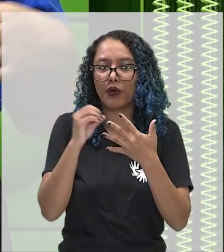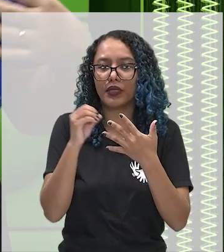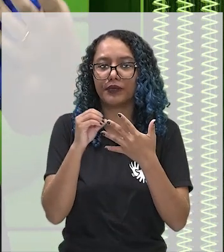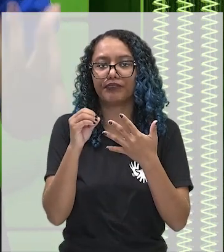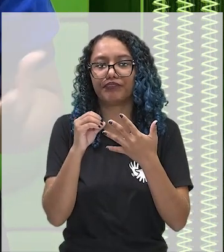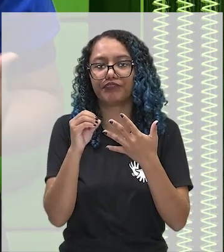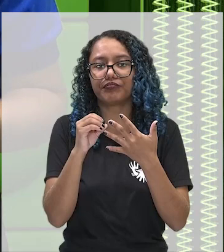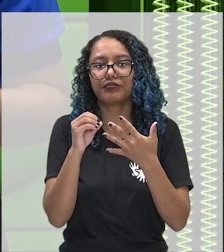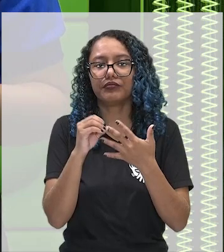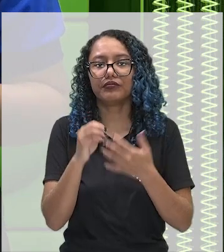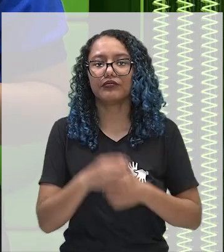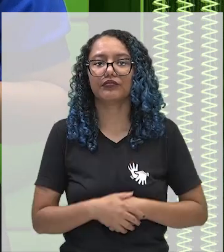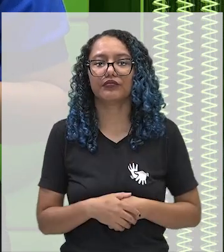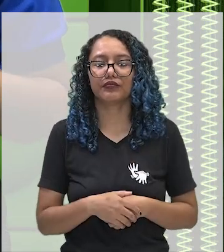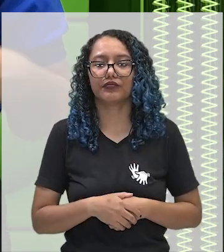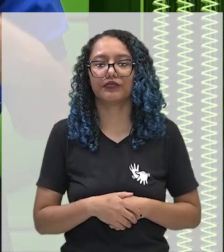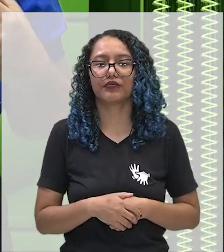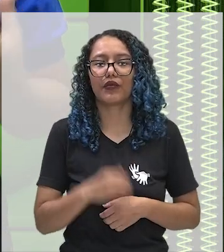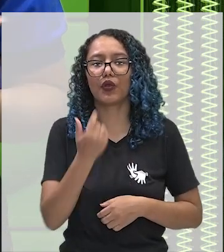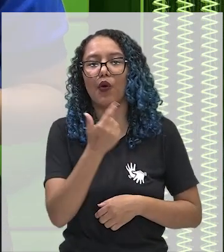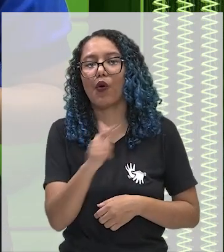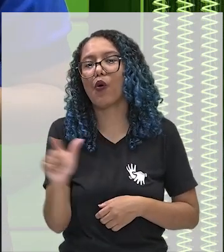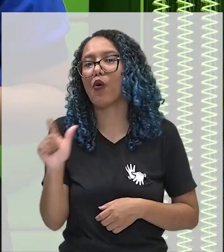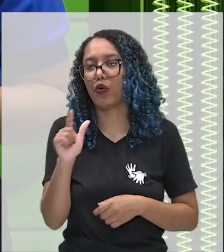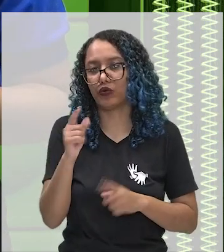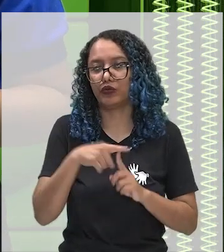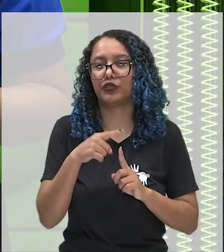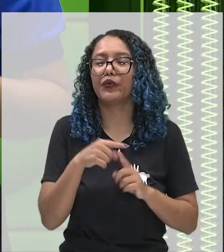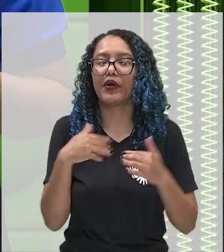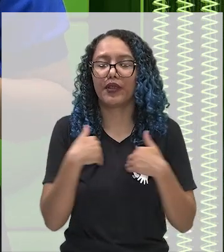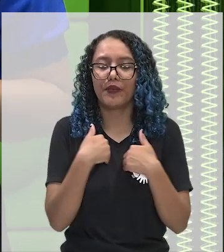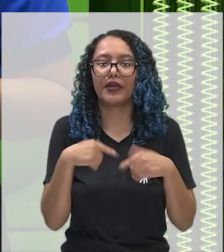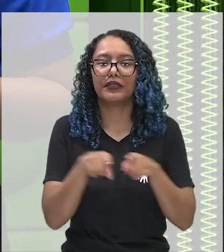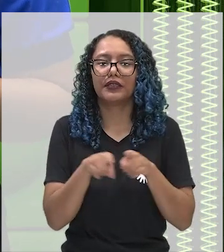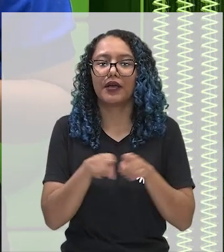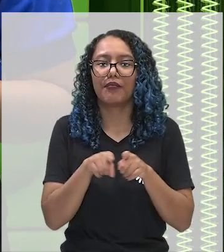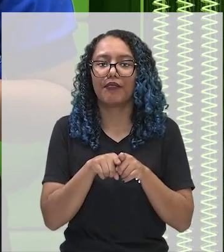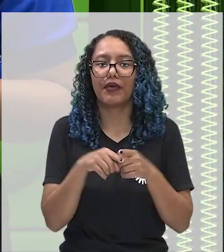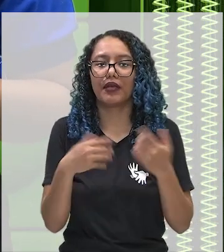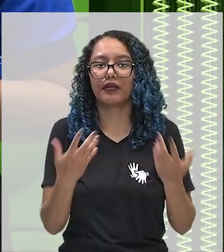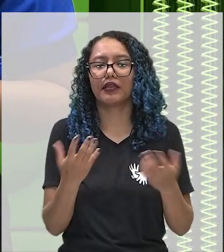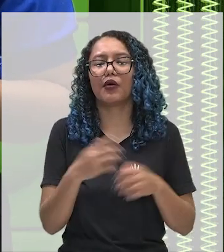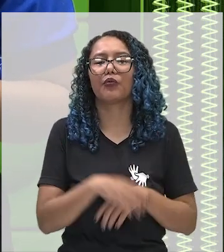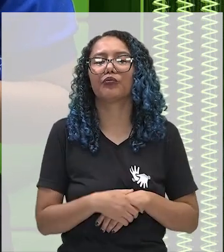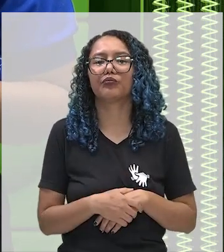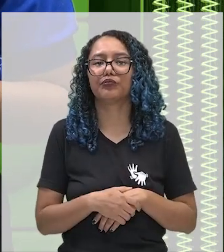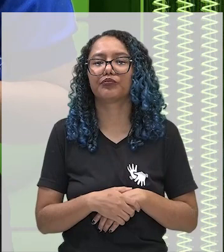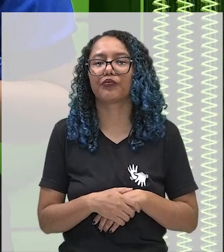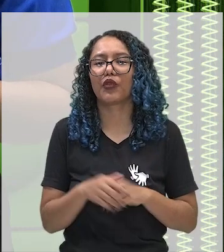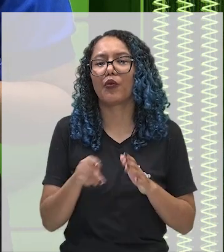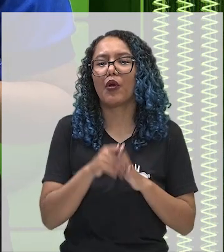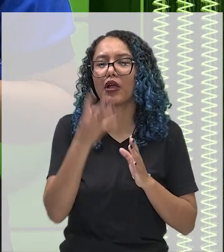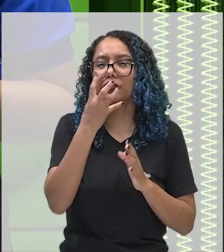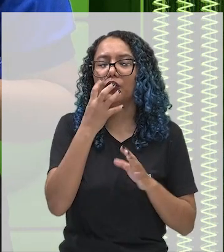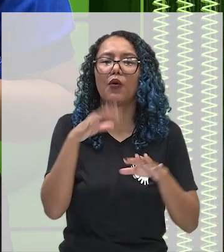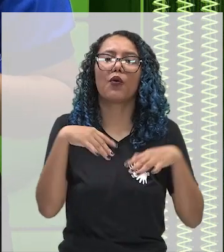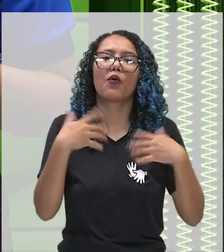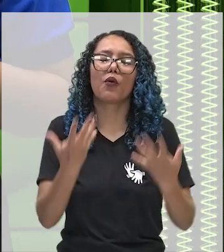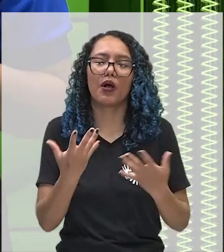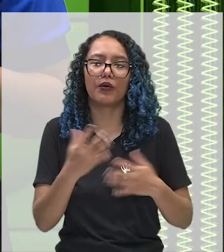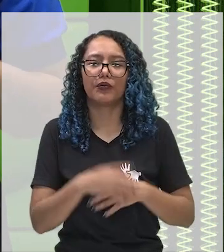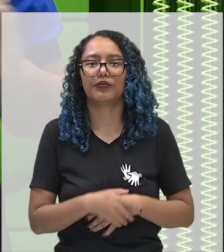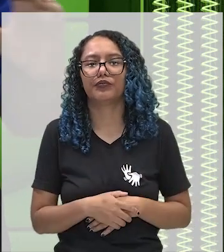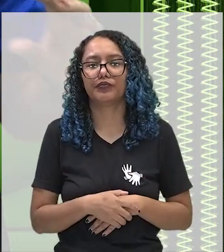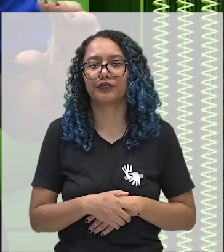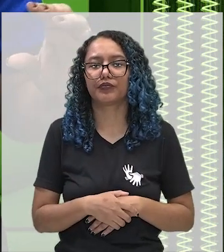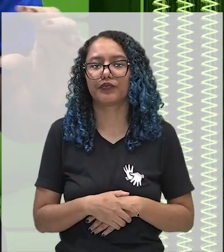e dentro dessa ordem vão ficar aí outros tipos de animais. No caso da ordem dos cachorros, vai ser a ordem carnívora,